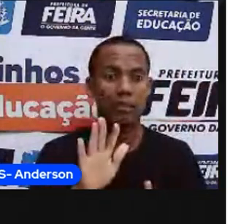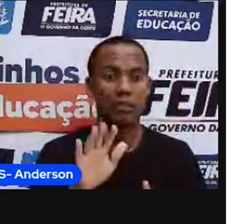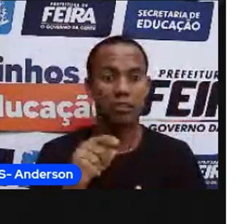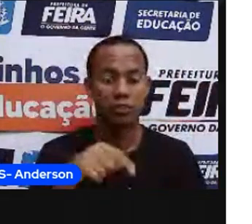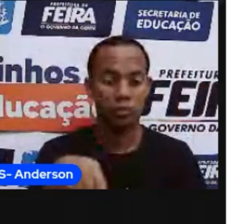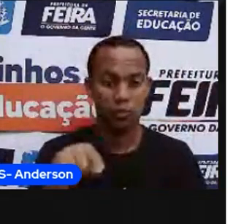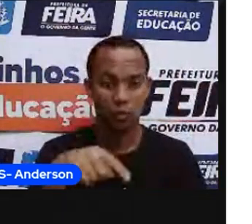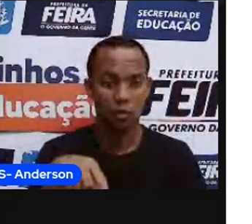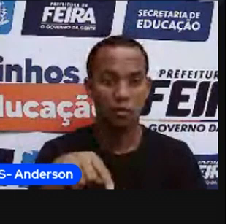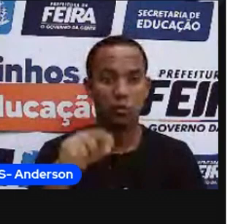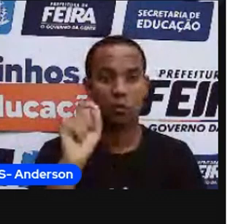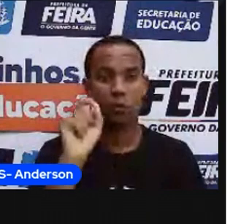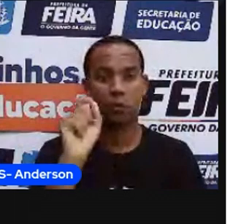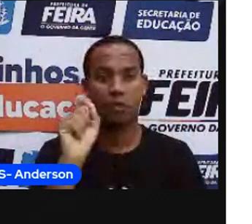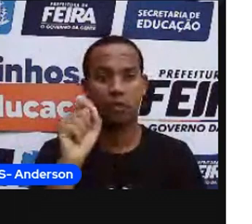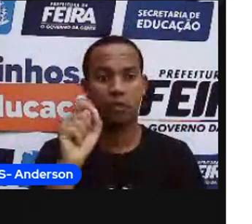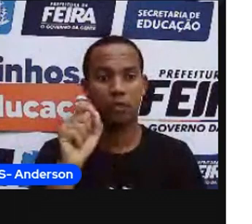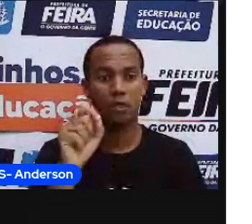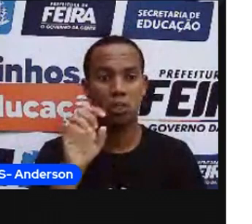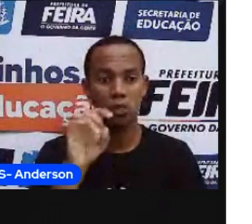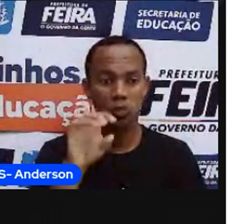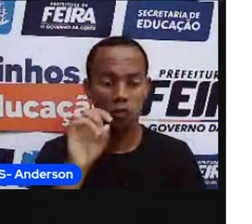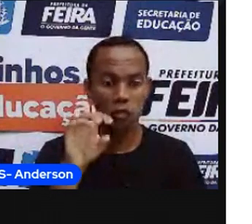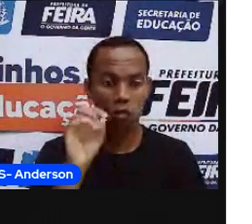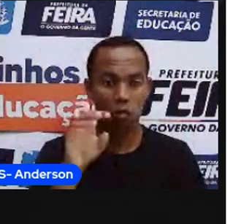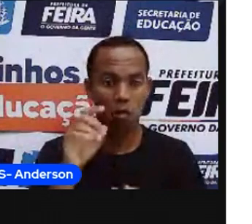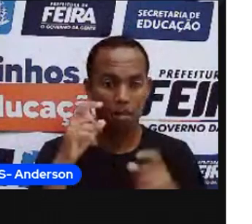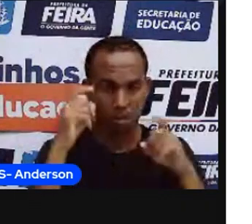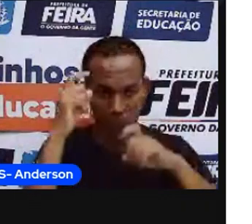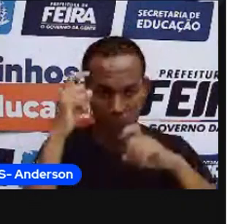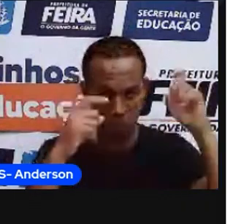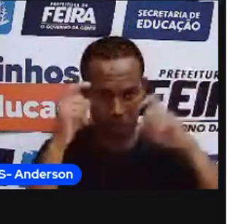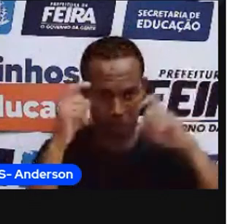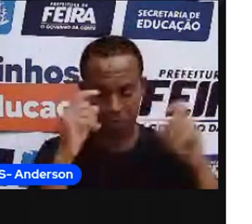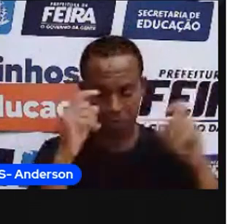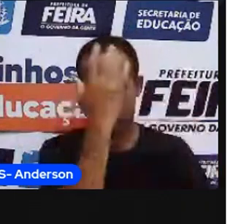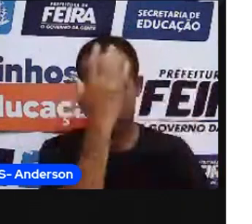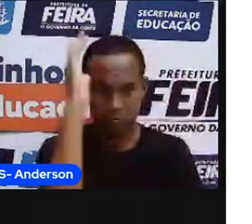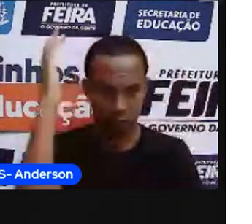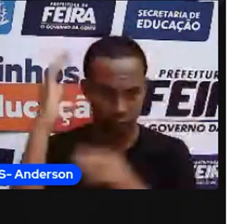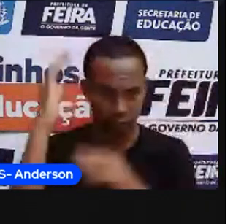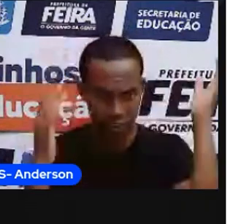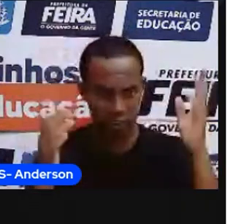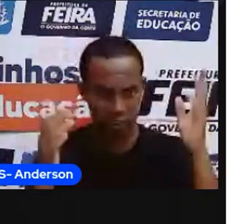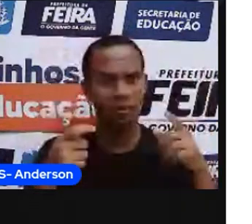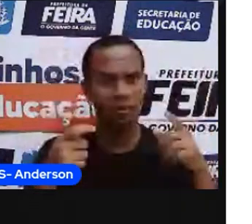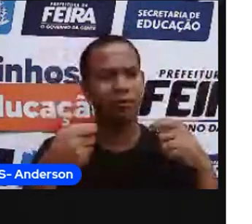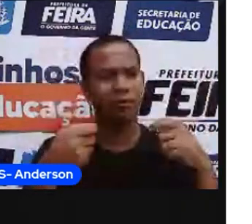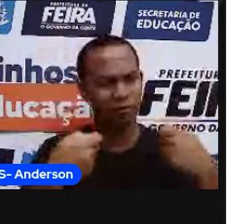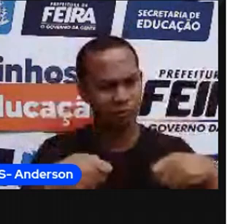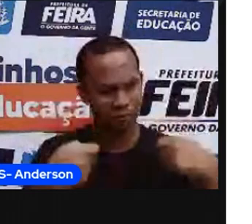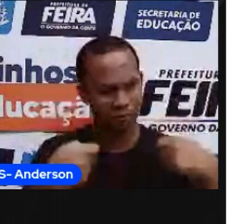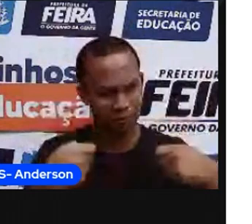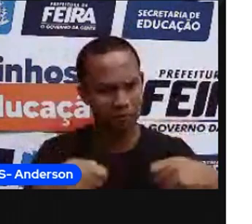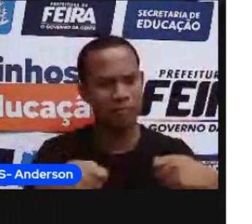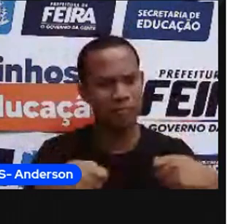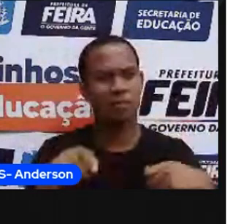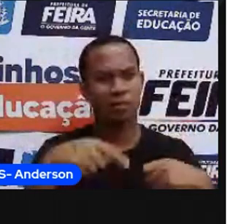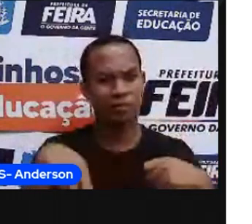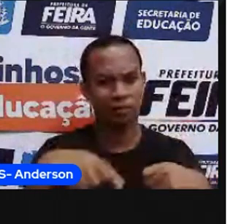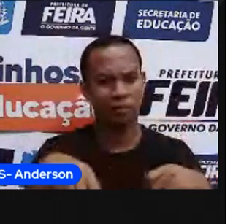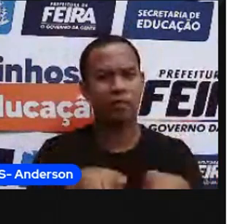parar e pensar o seguinte, que não é só eles que têm que se preocupar com a natureza. Nós também precisamos, porque é importante para